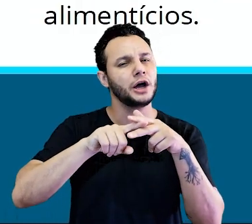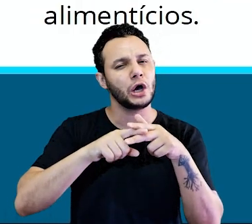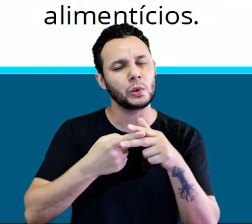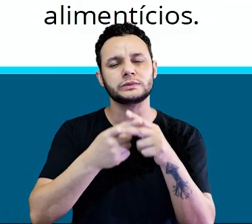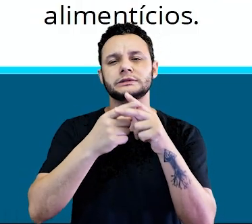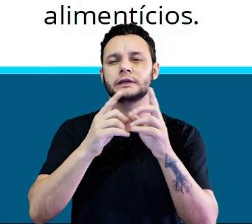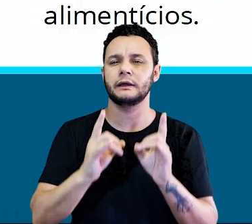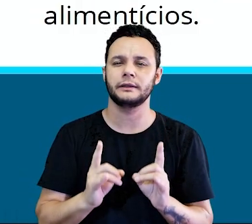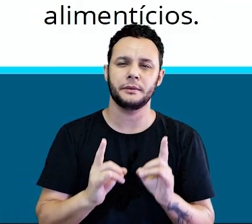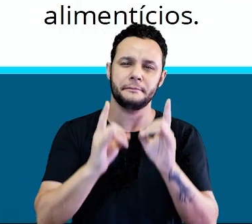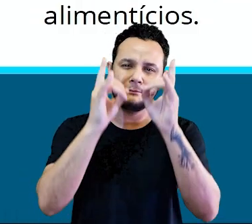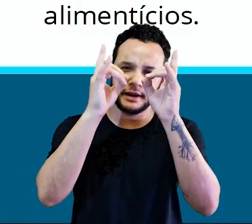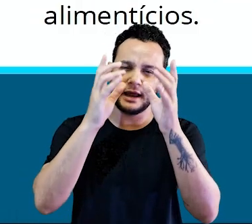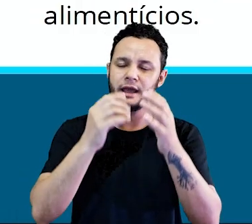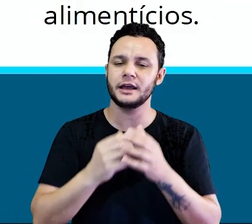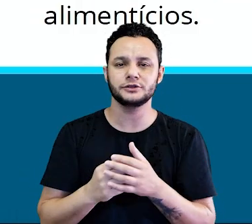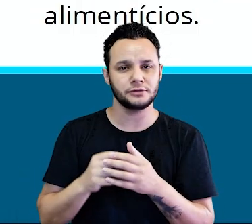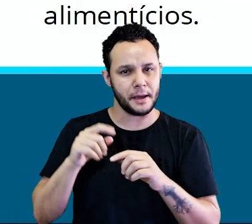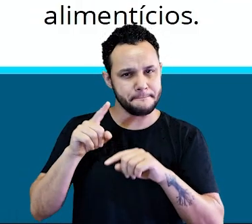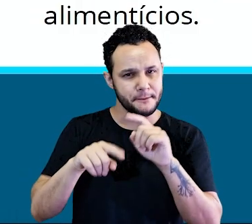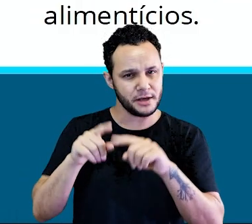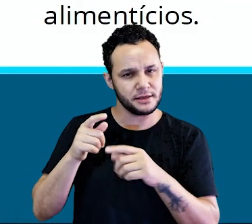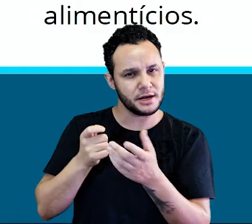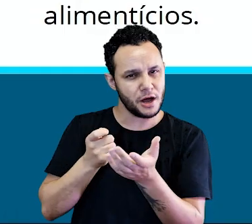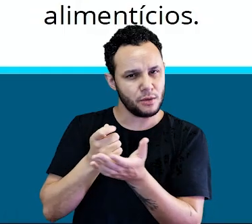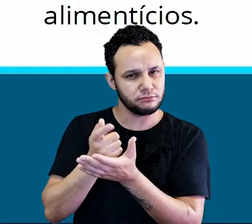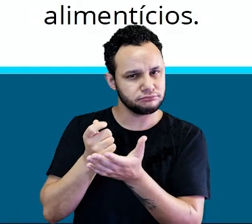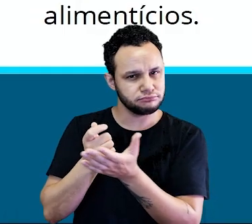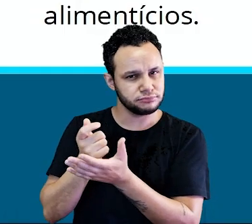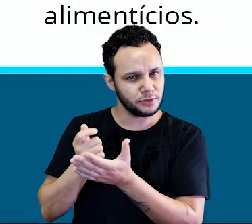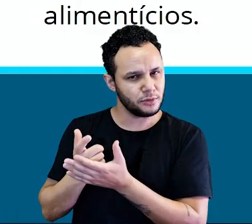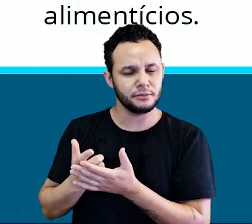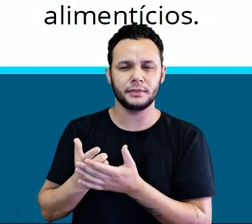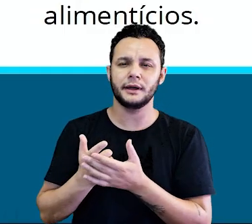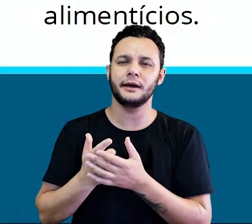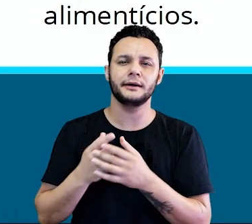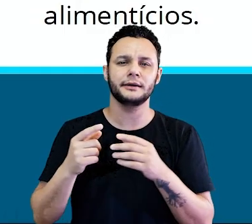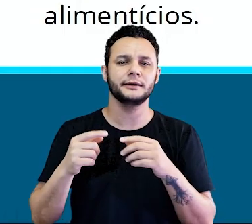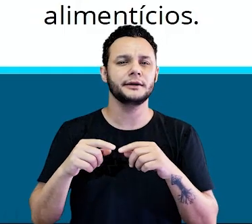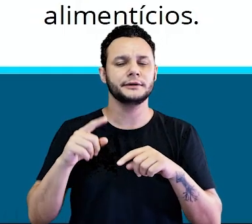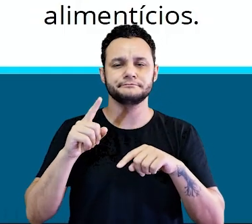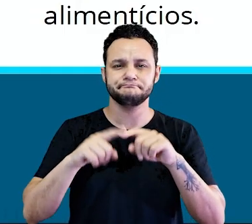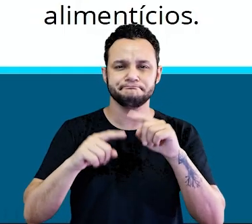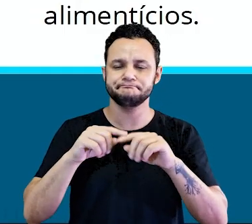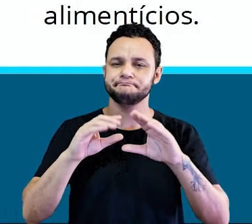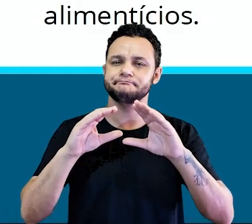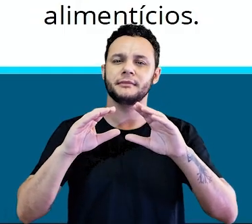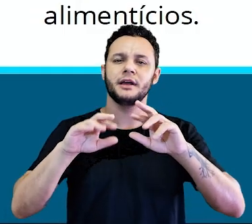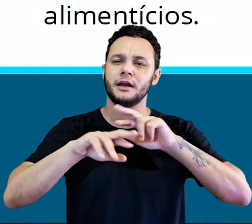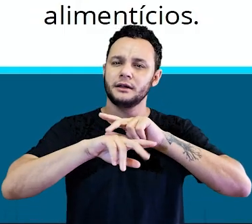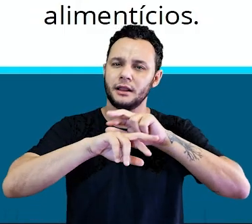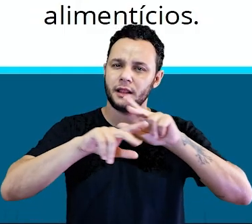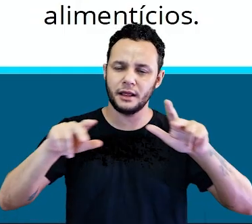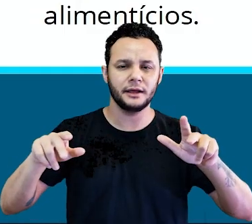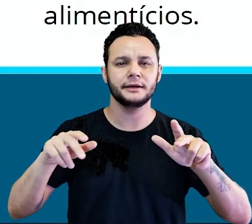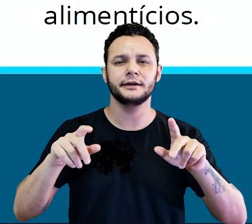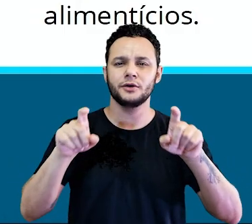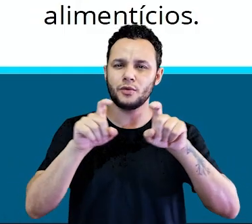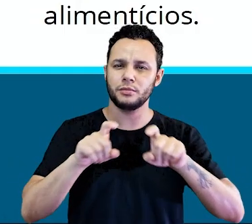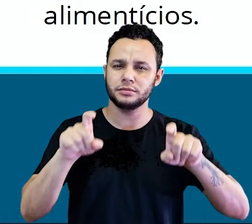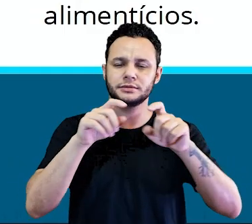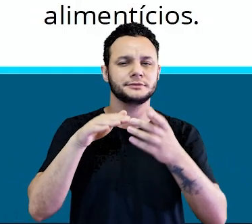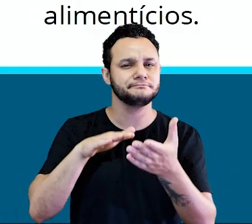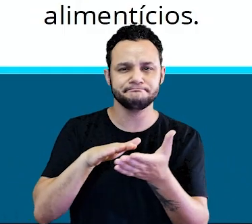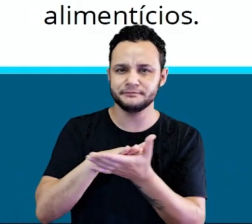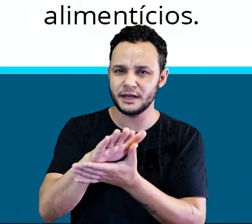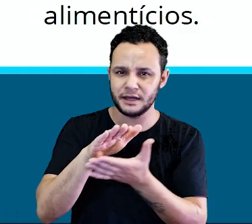reparos, consertos em prédios e dependências, compras de materiais, de móveis, projetores,